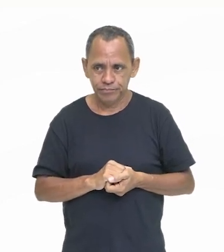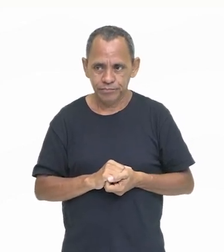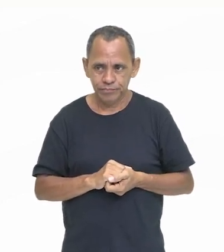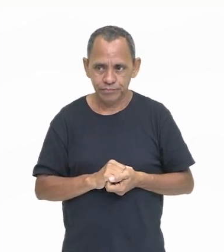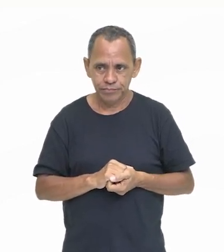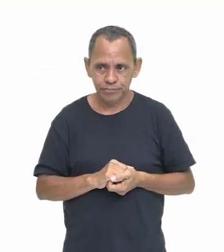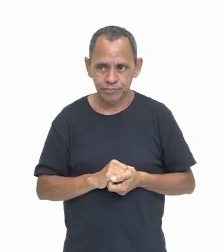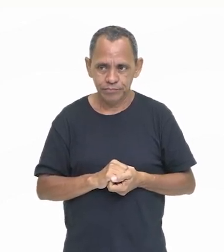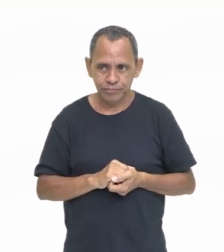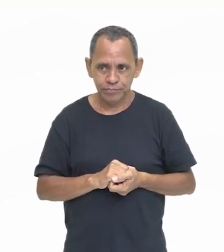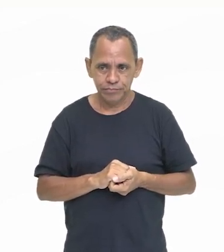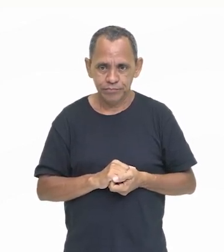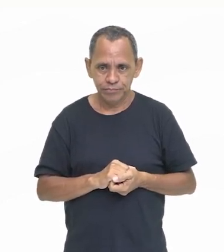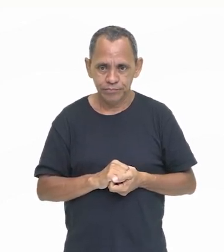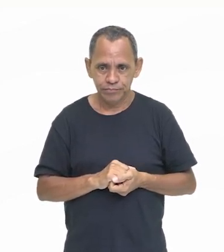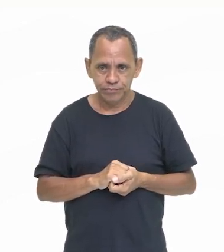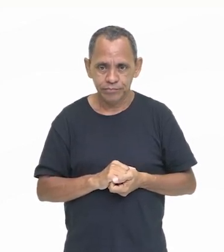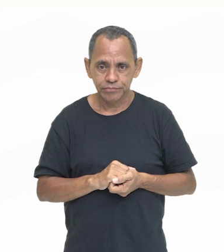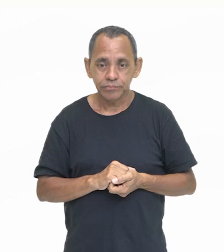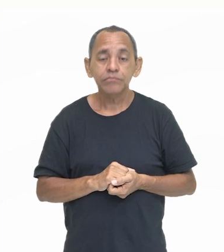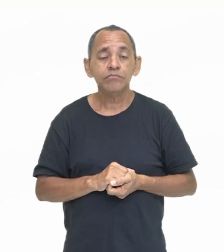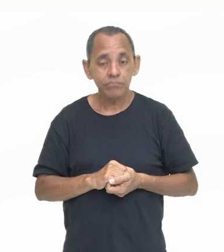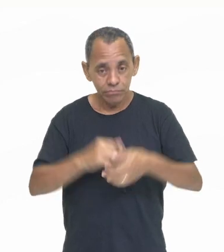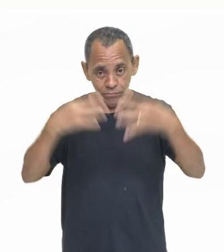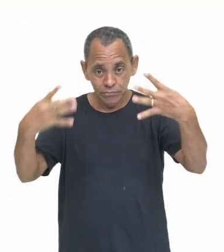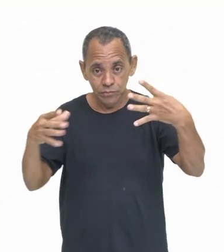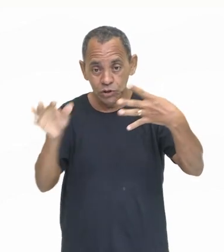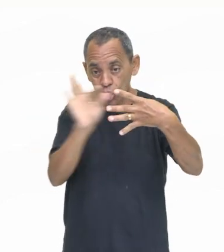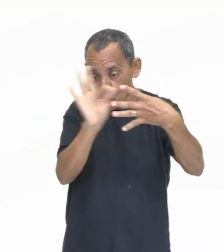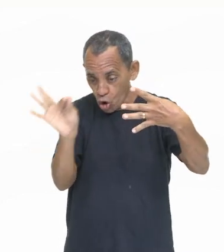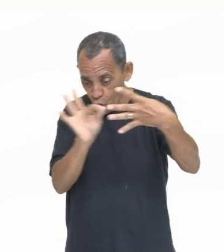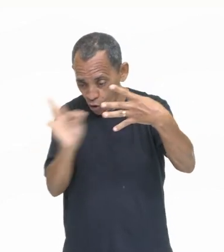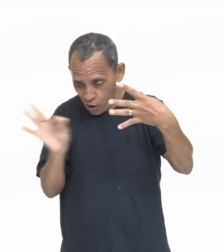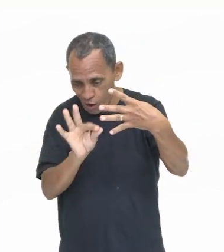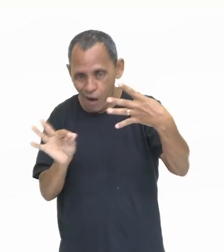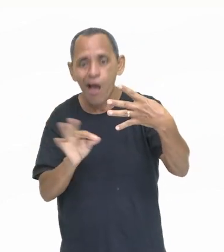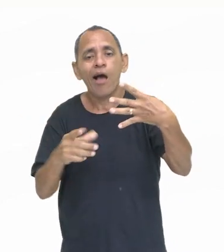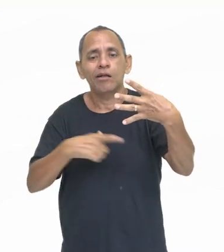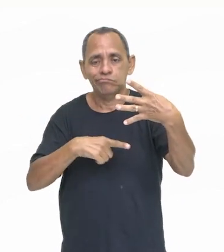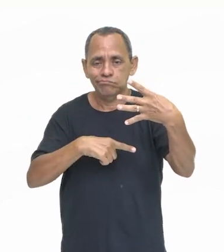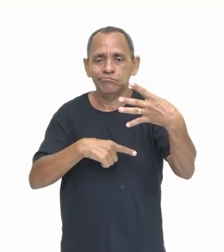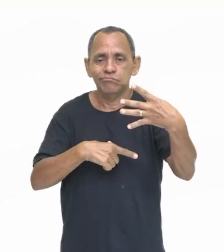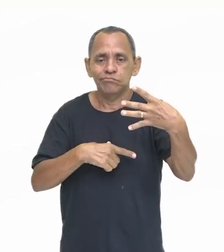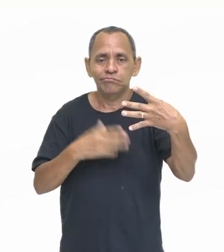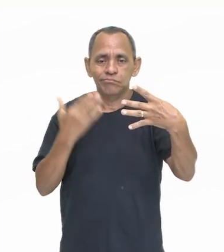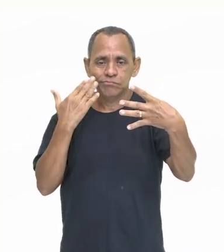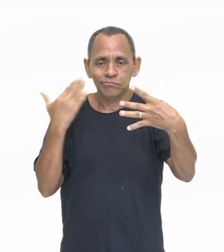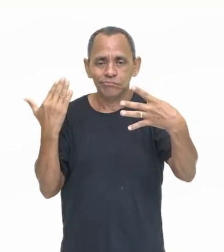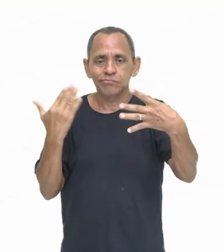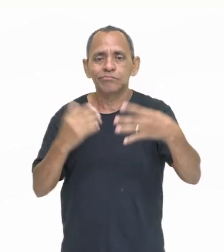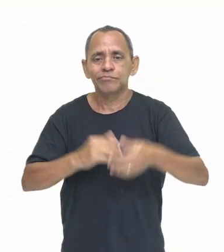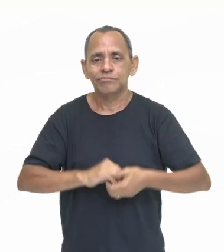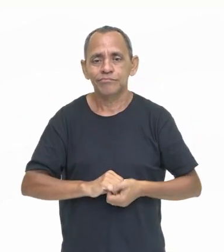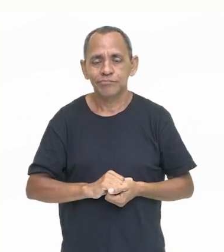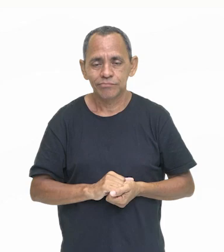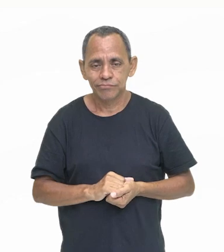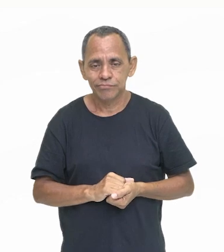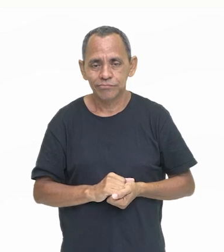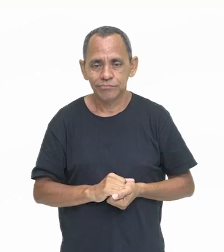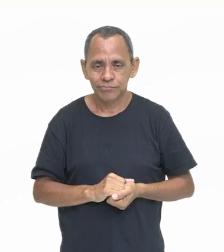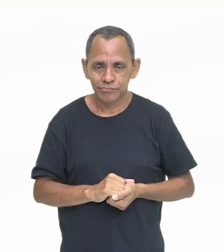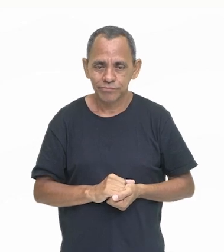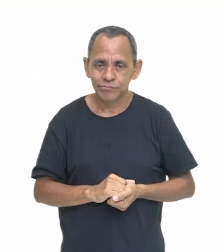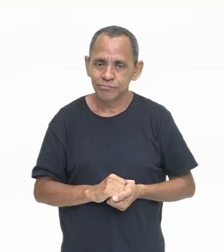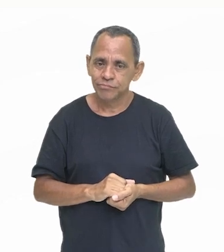tá bom? Então, isso é um exemplo de função. Repito mais uma vez, tá? Para quem está acompanhando aí com a nossa PA, nas